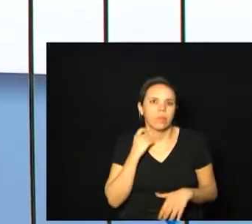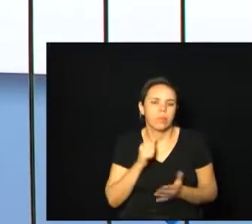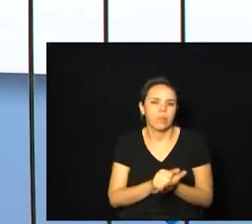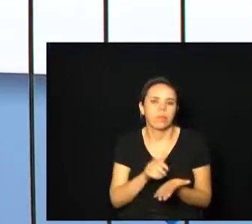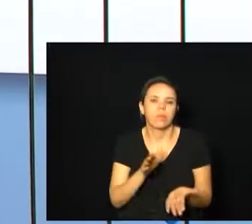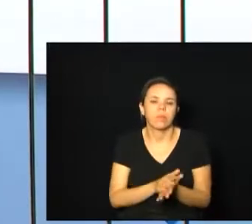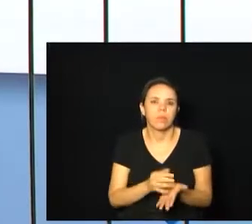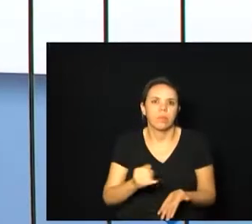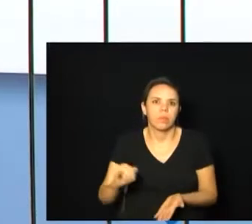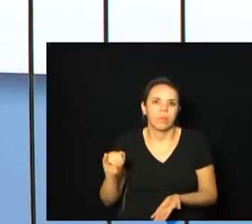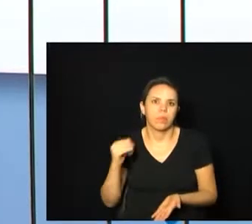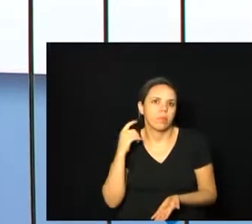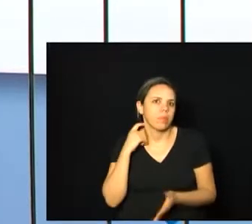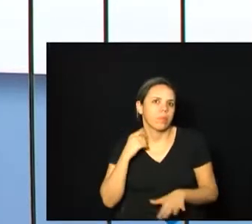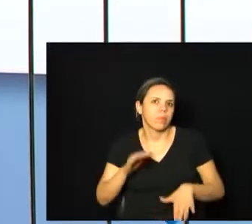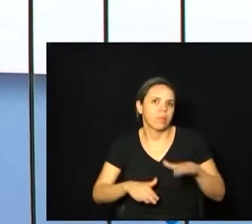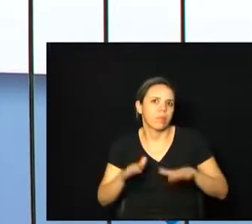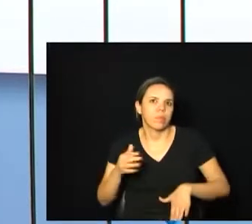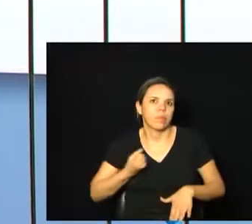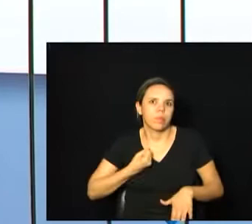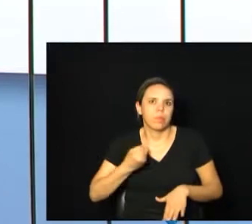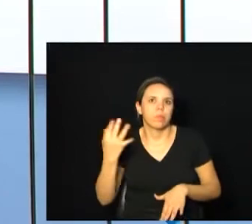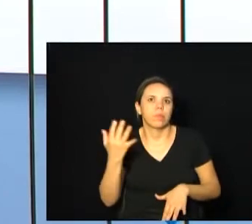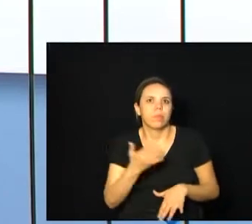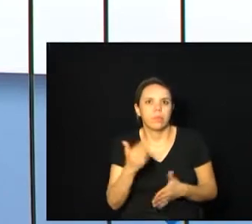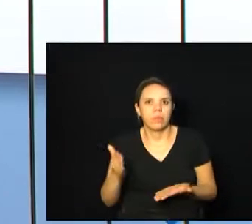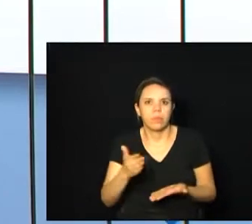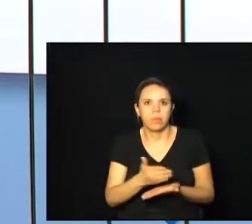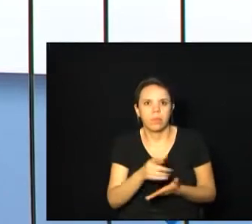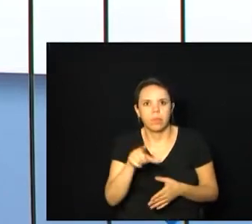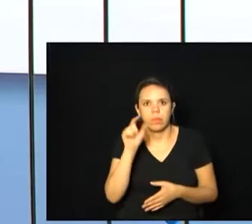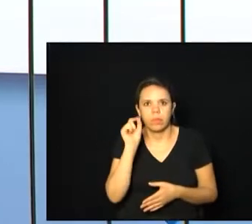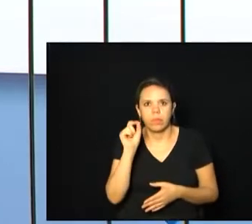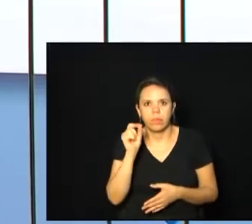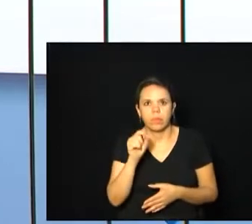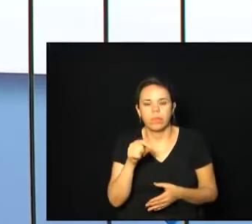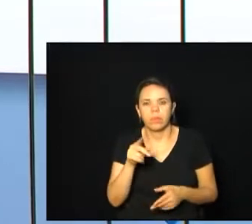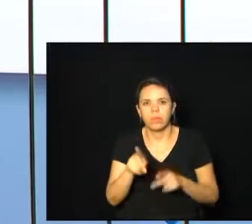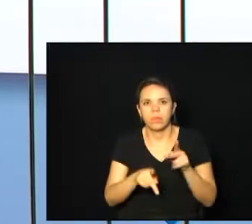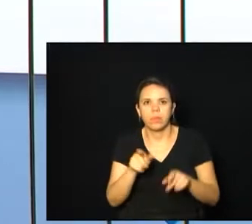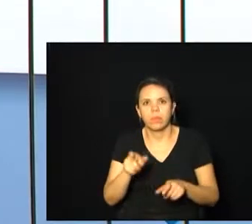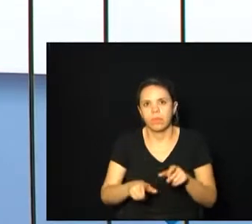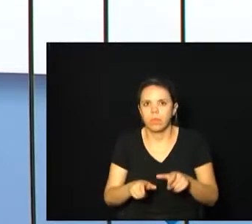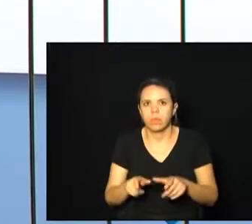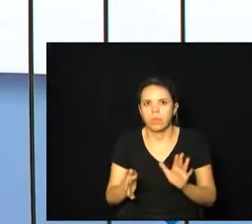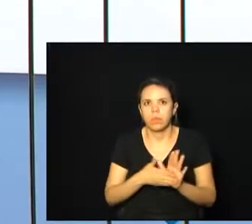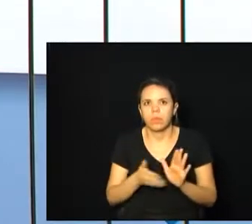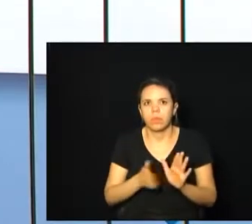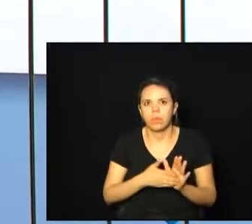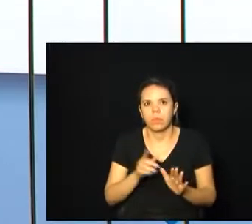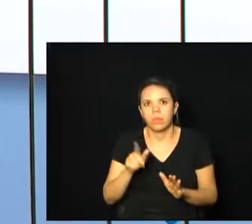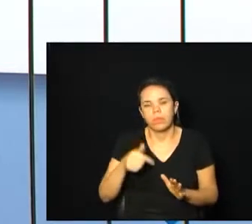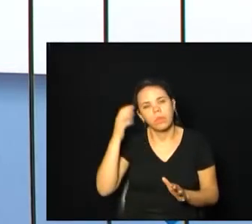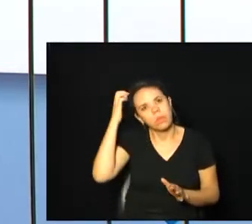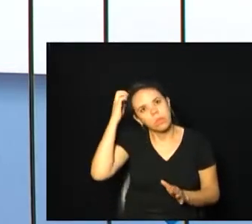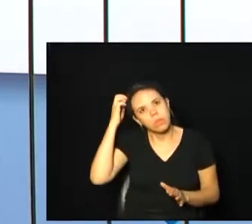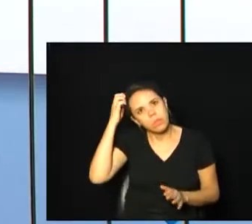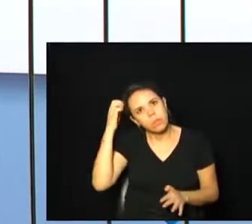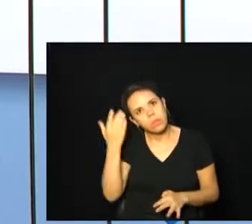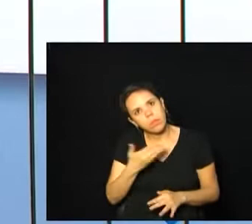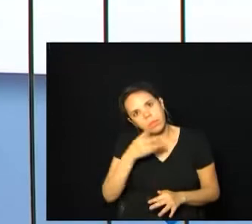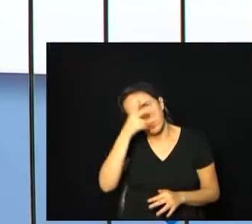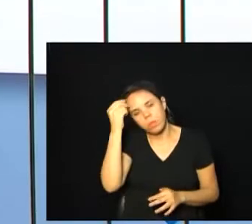multas e juros, dependendo do número de parcelas escolhidas pelo contribuinte. A proposta é de autoria do